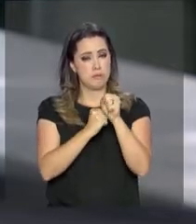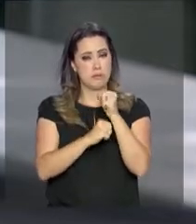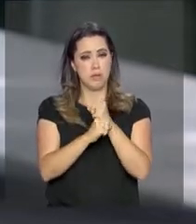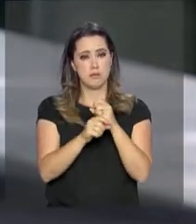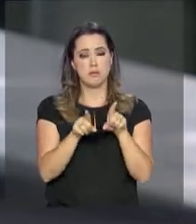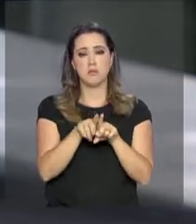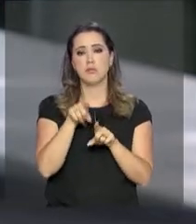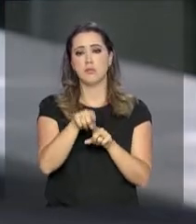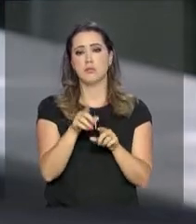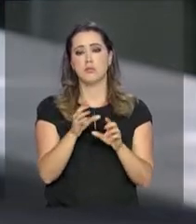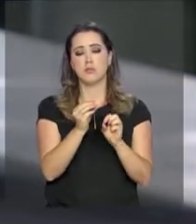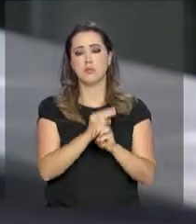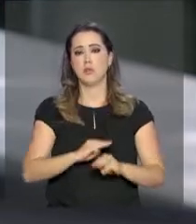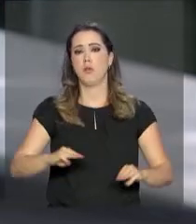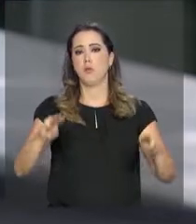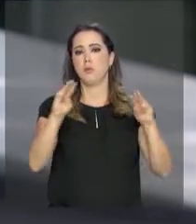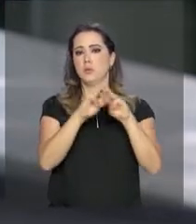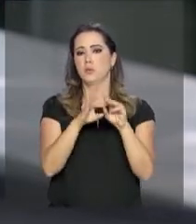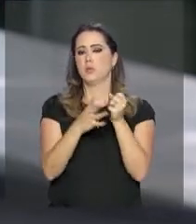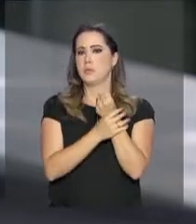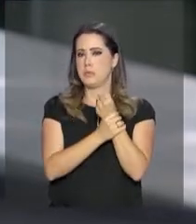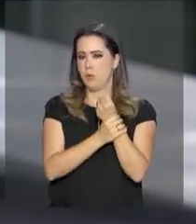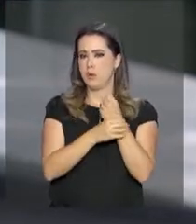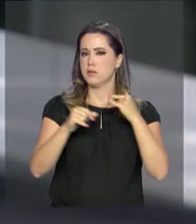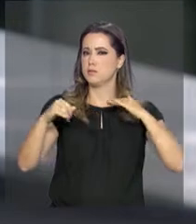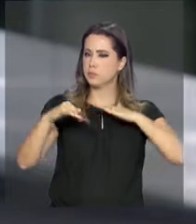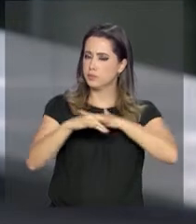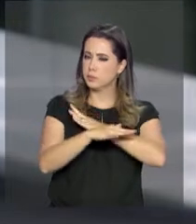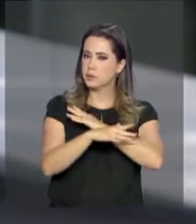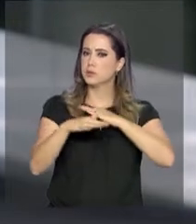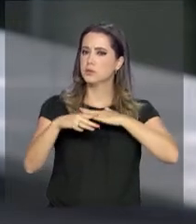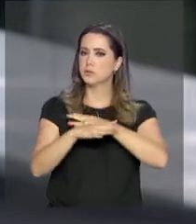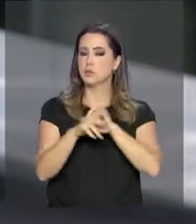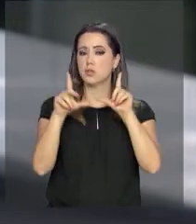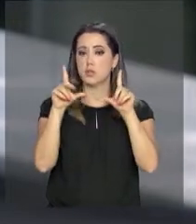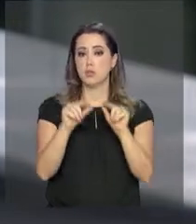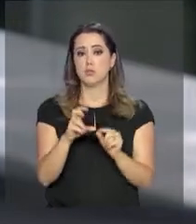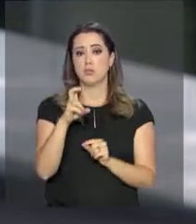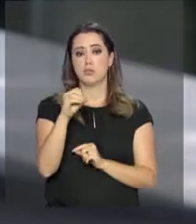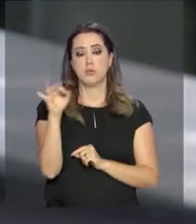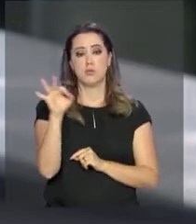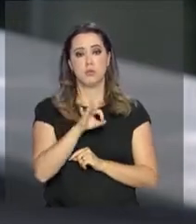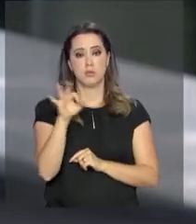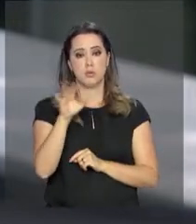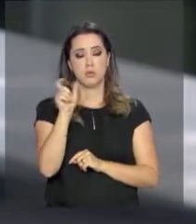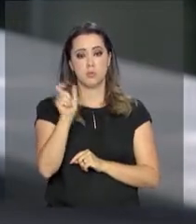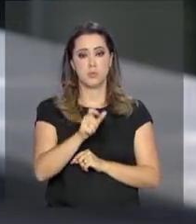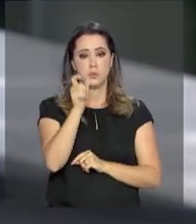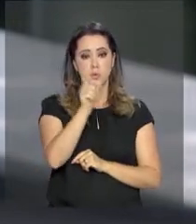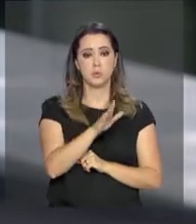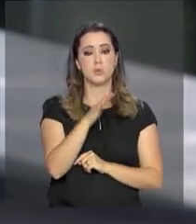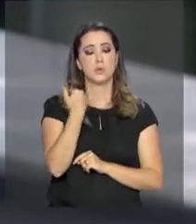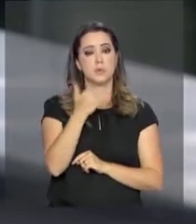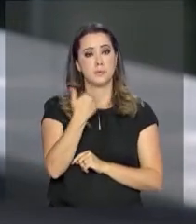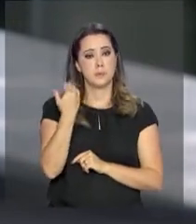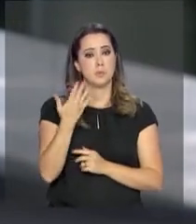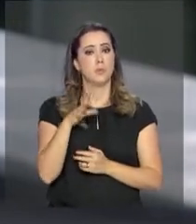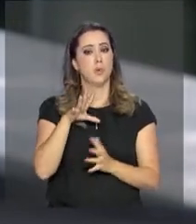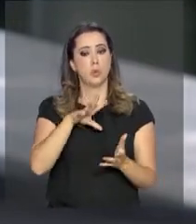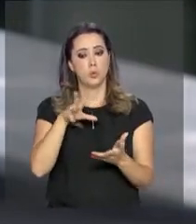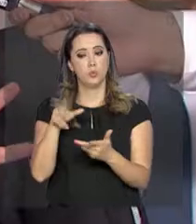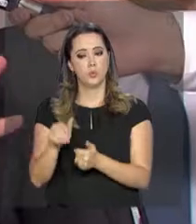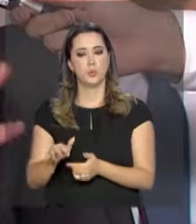das nações unidas a meta é reduzir em 50% o número de vítimas de acidentes em nível